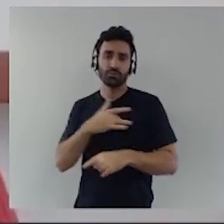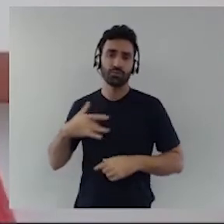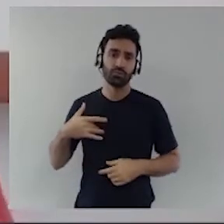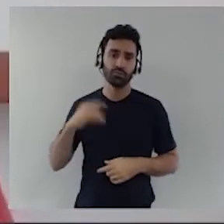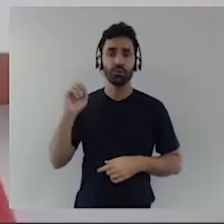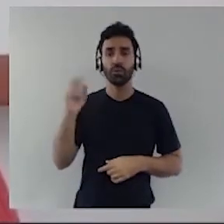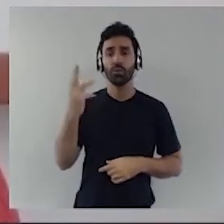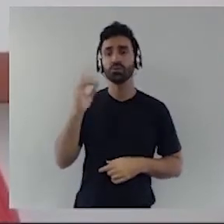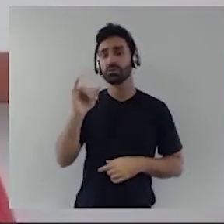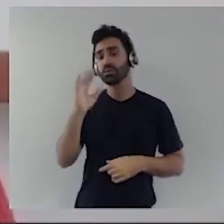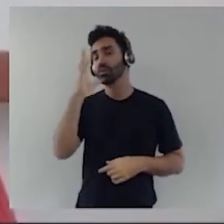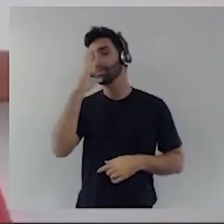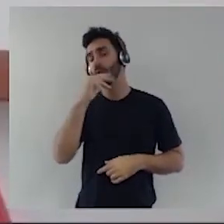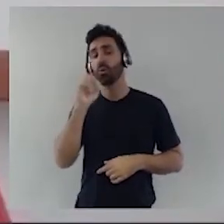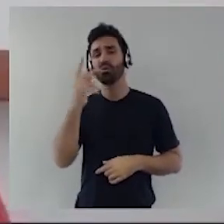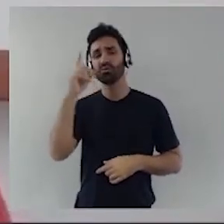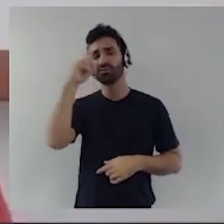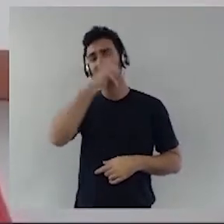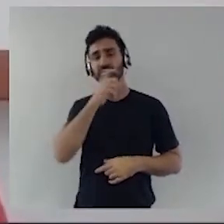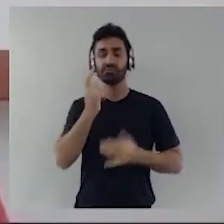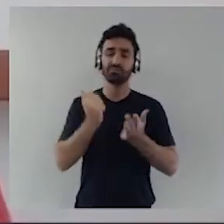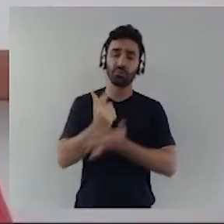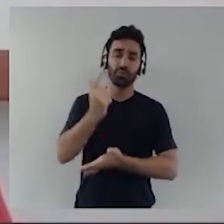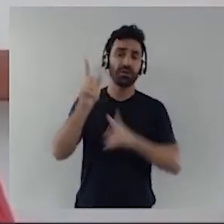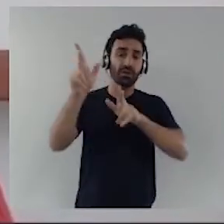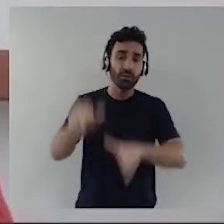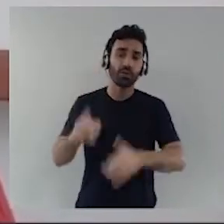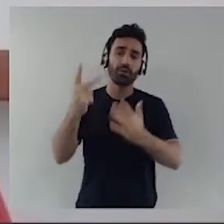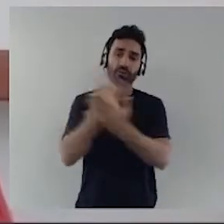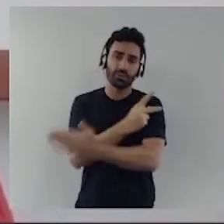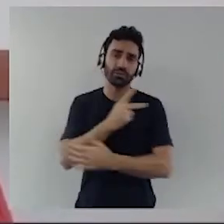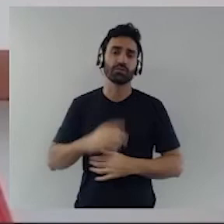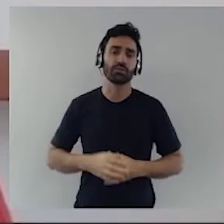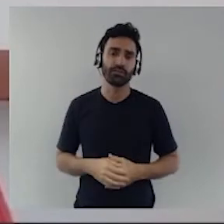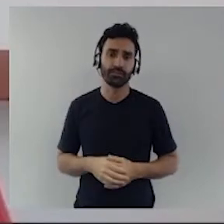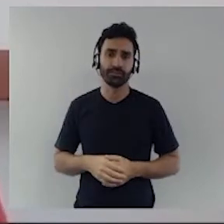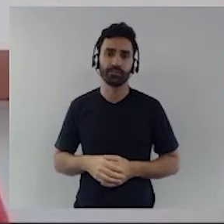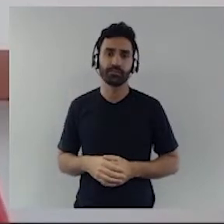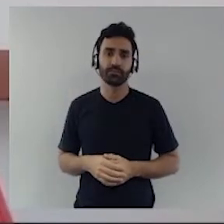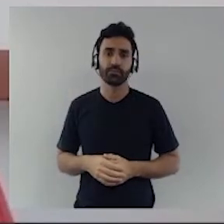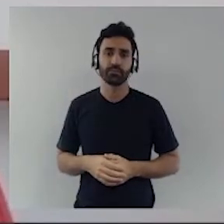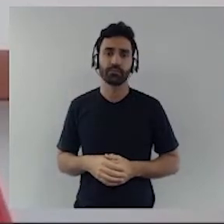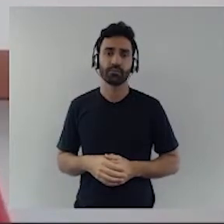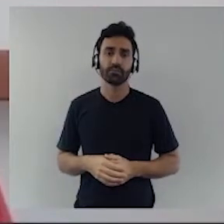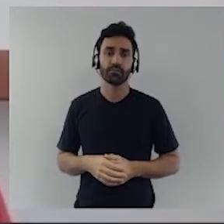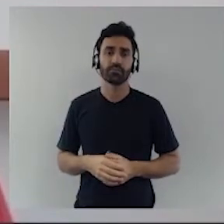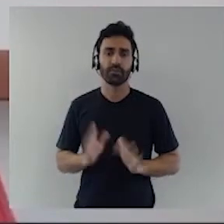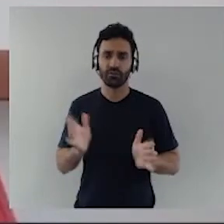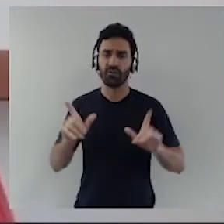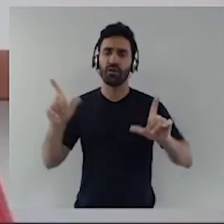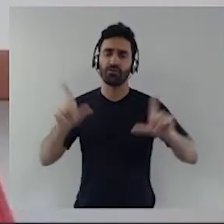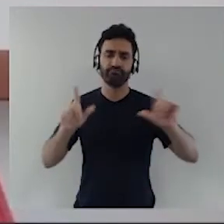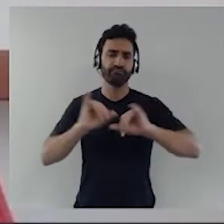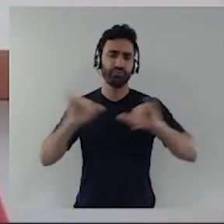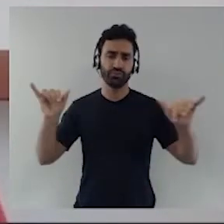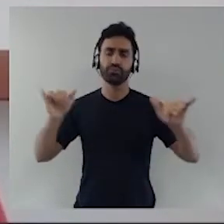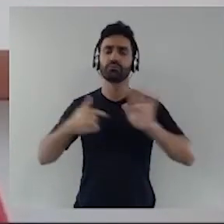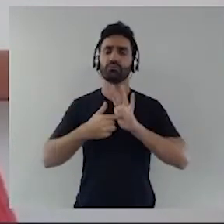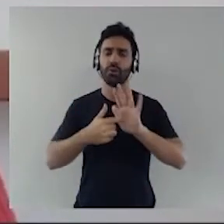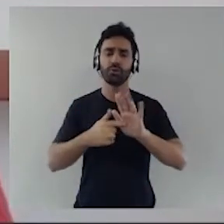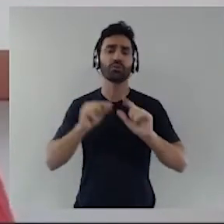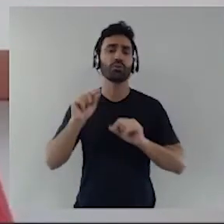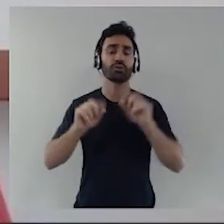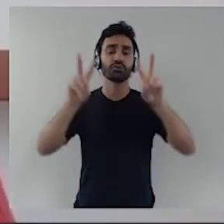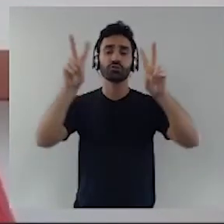ou de demorada o de dificílimo aquisição como eu aconteceu com a a minha de amplamente noticiou a respeito